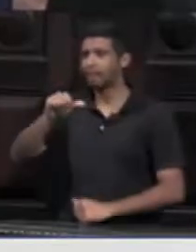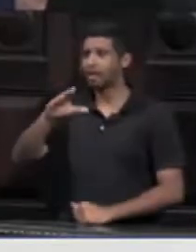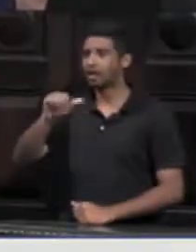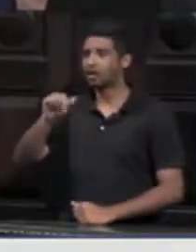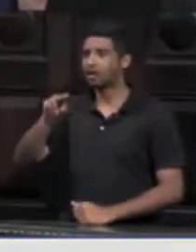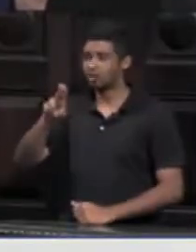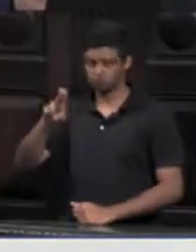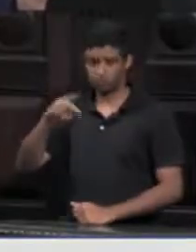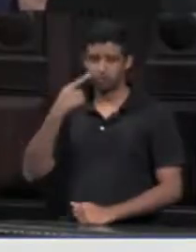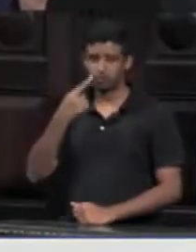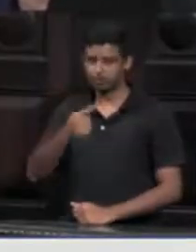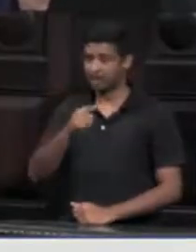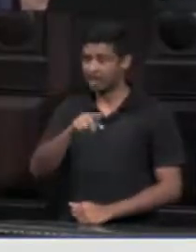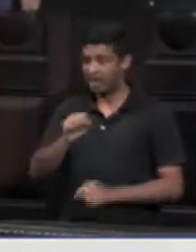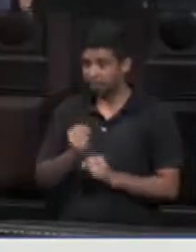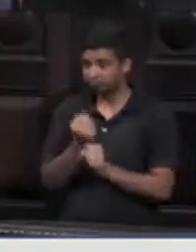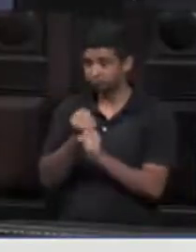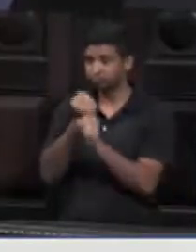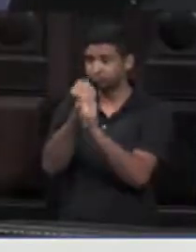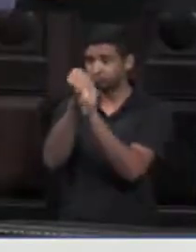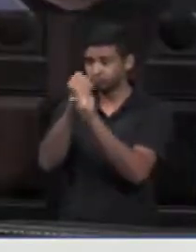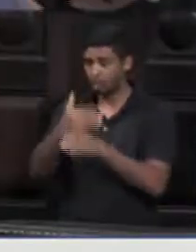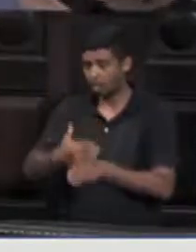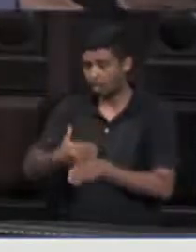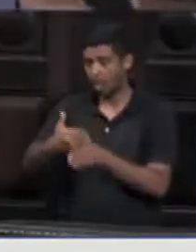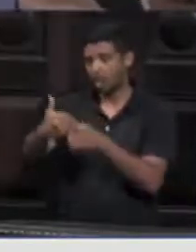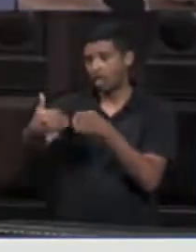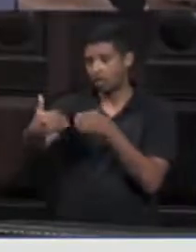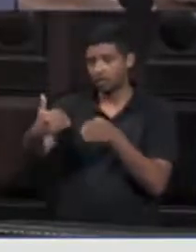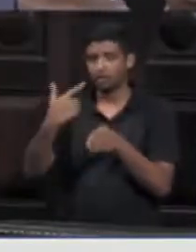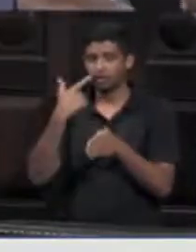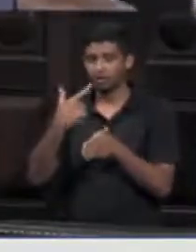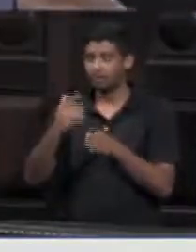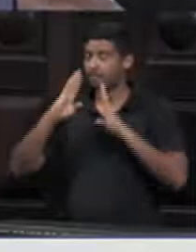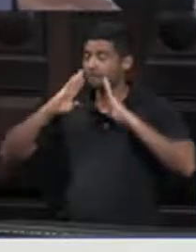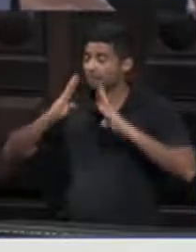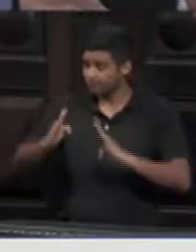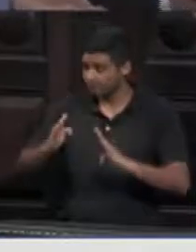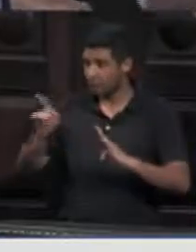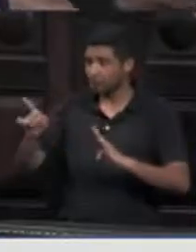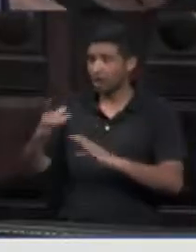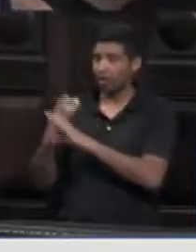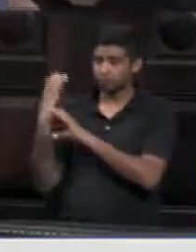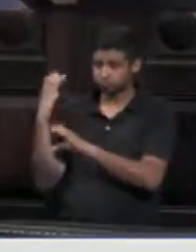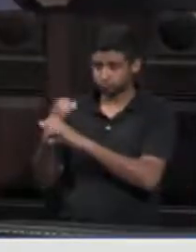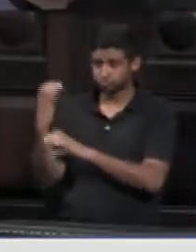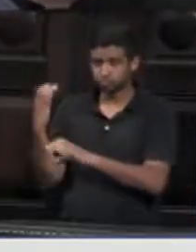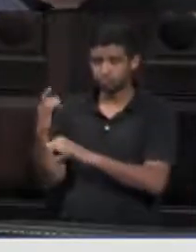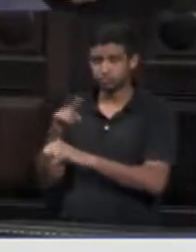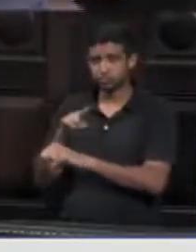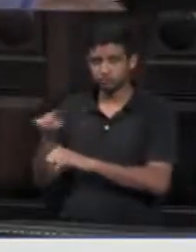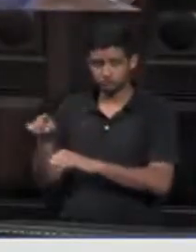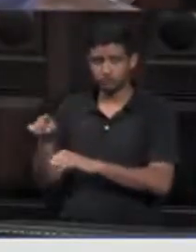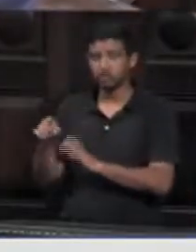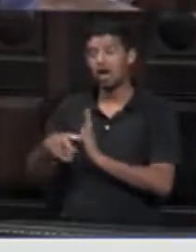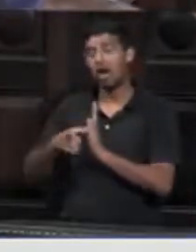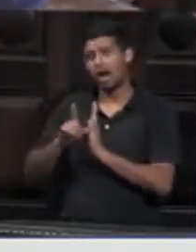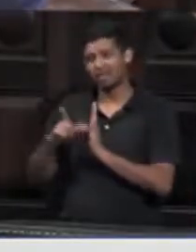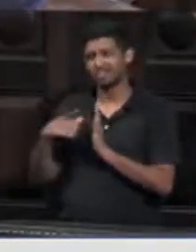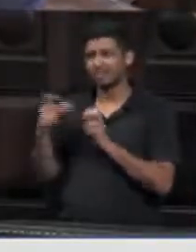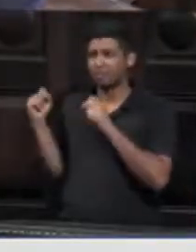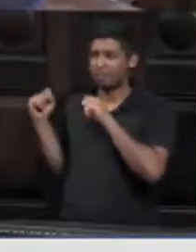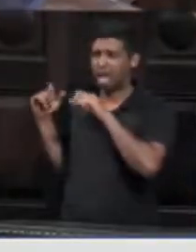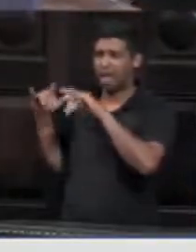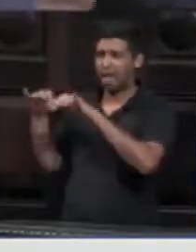Essa construção dessa represa que estava destinada à Carioca Engenharia, foram feitas audiências